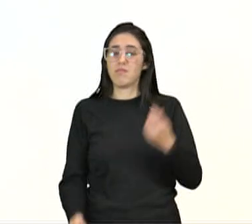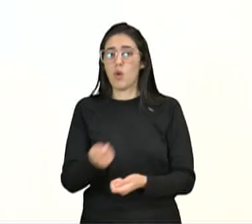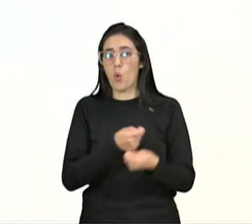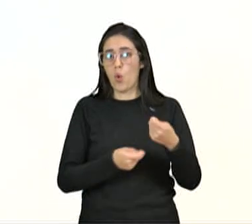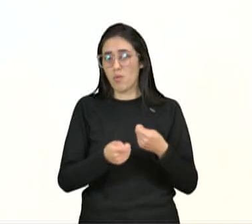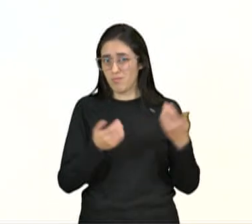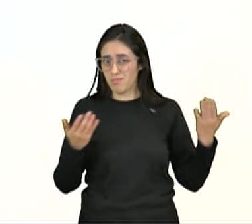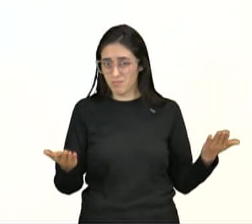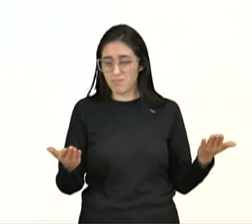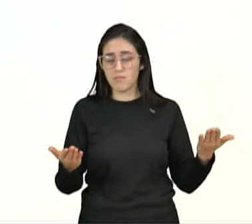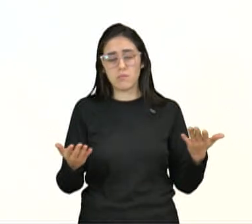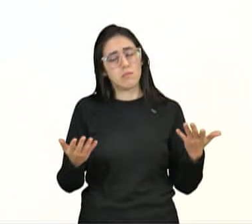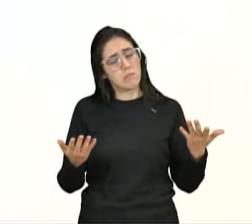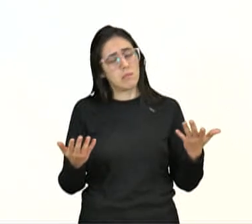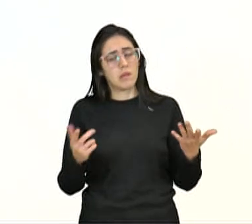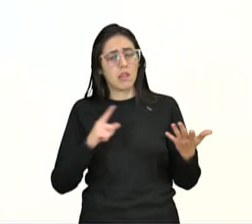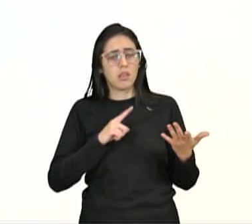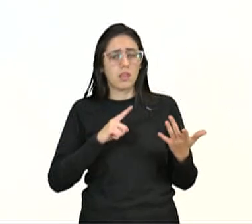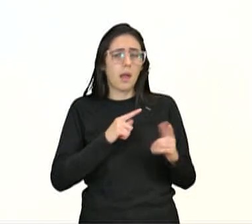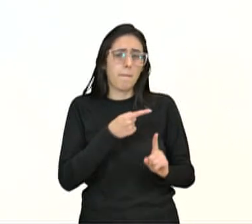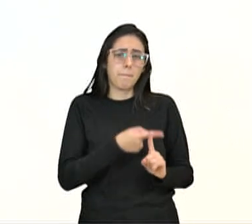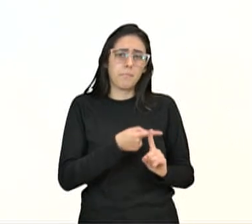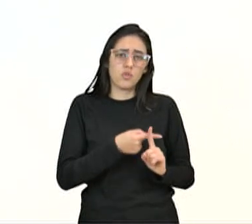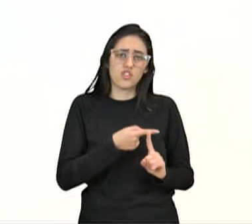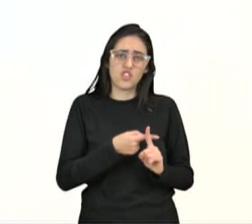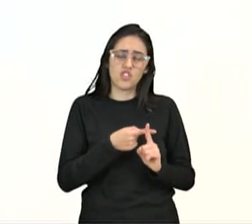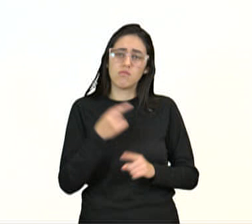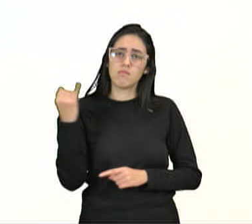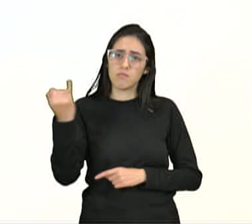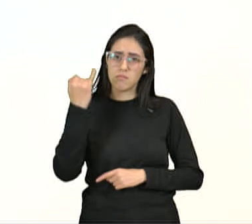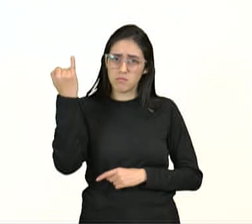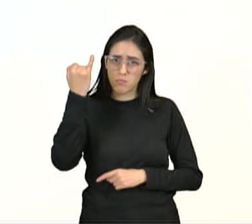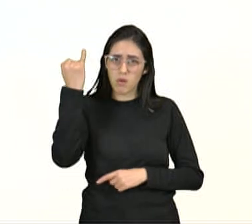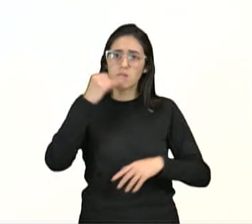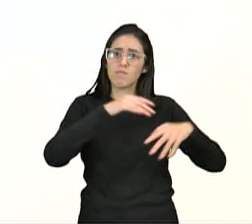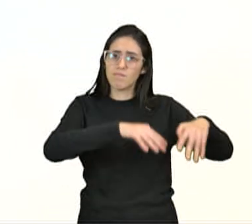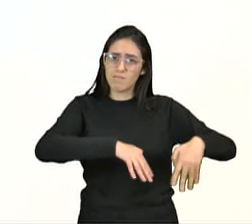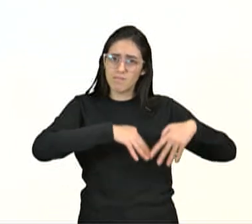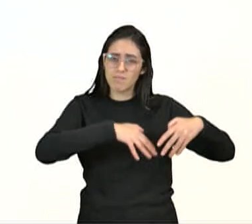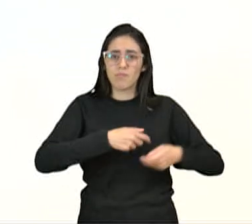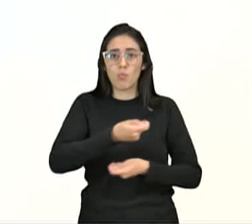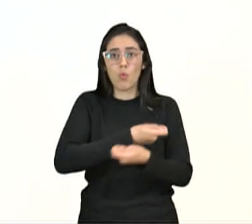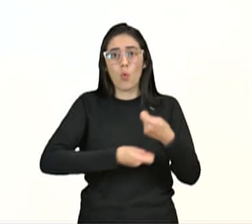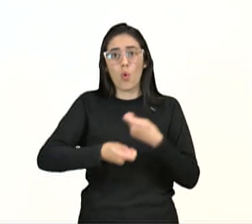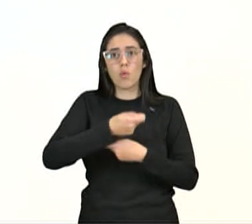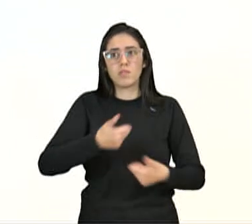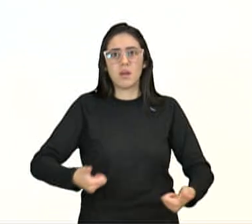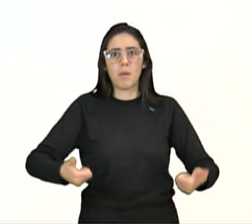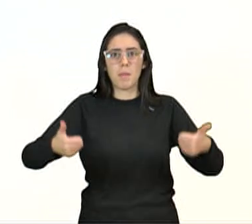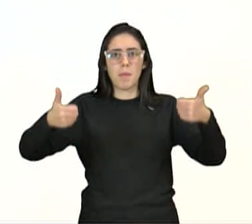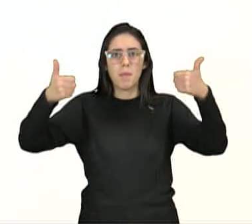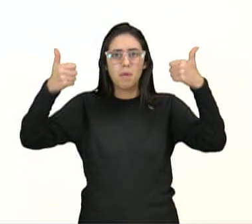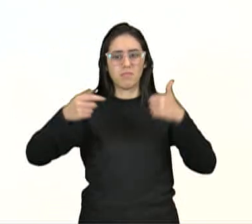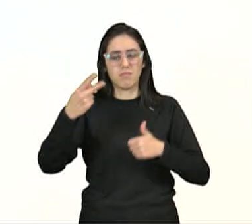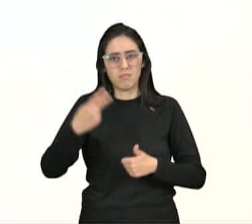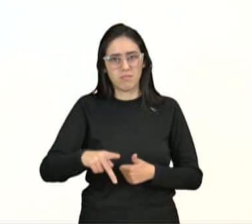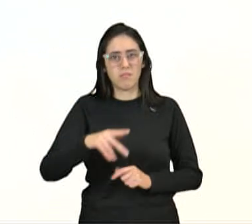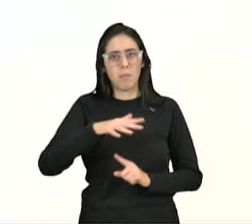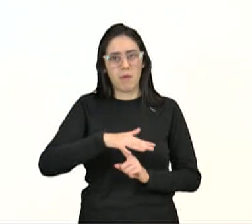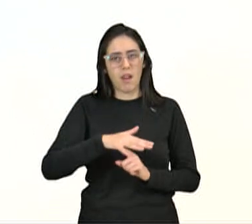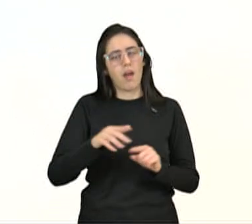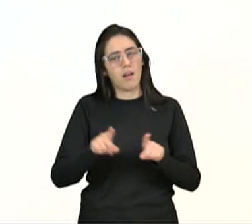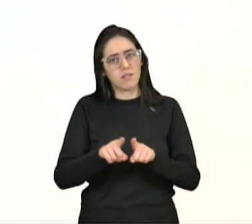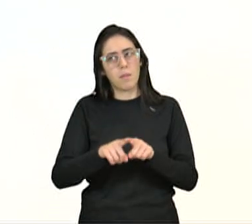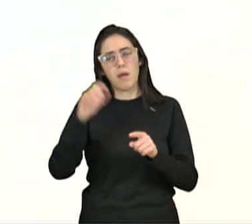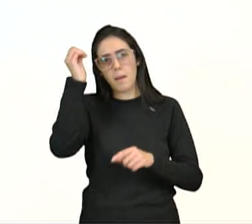nós temos um ponto positivo, que é a importância dessa atividade para a economia da região e do país, né?